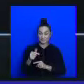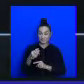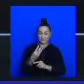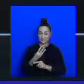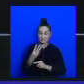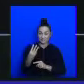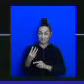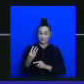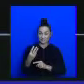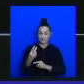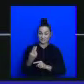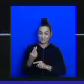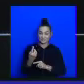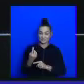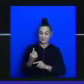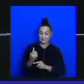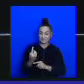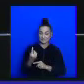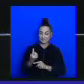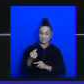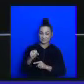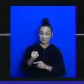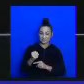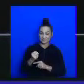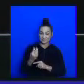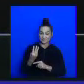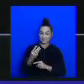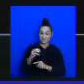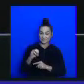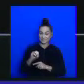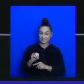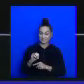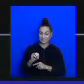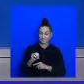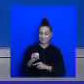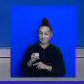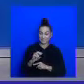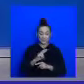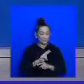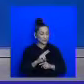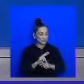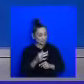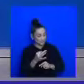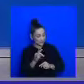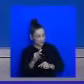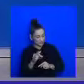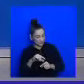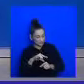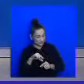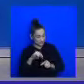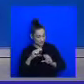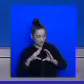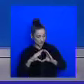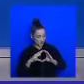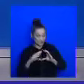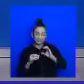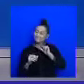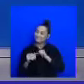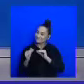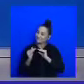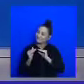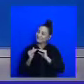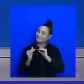77, 33, 21, 18 e 30. Os auditores confirmam as bolas sorteadas?